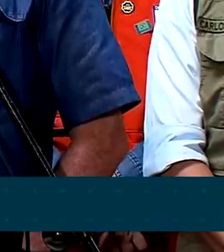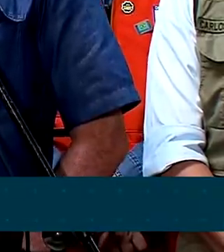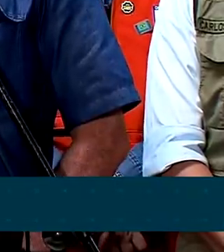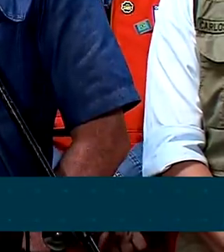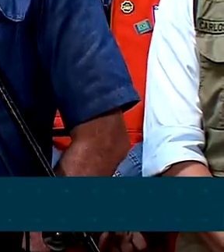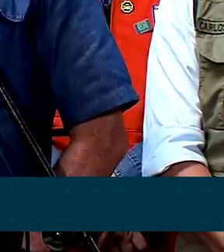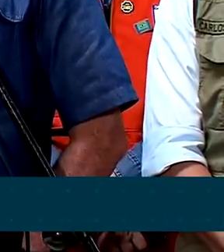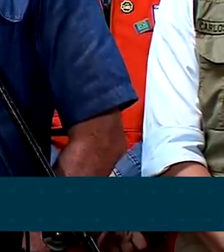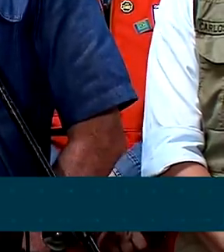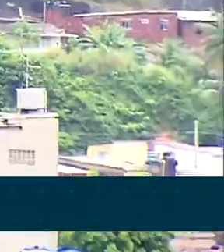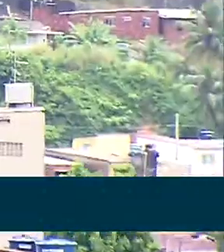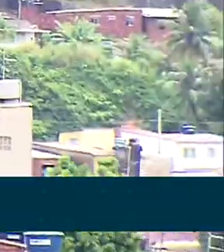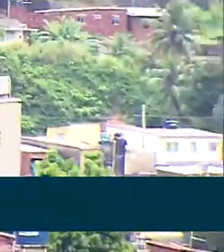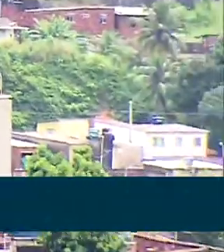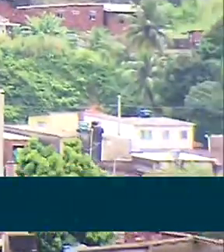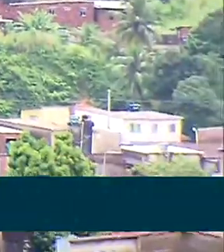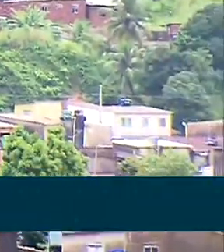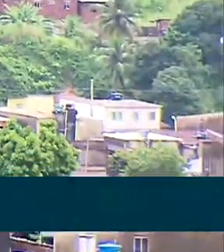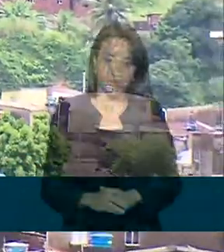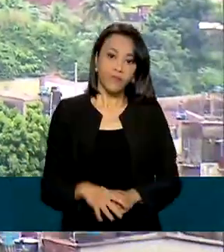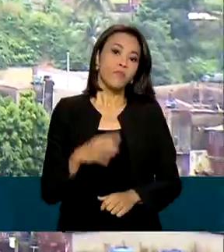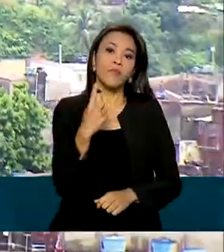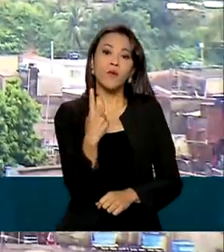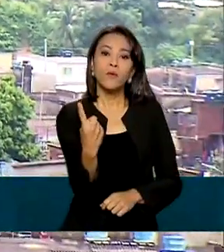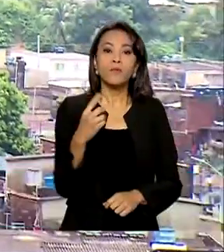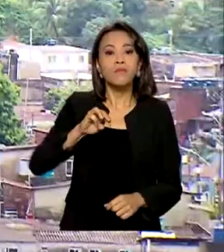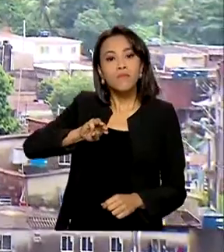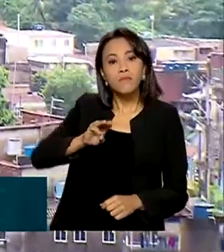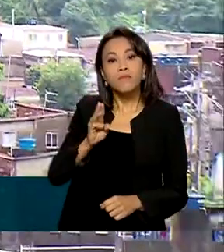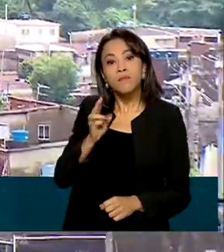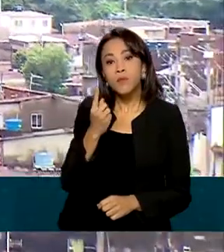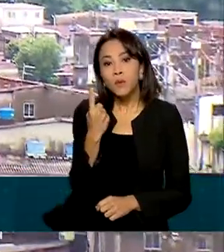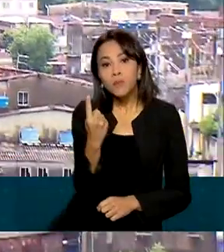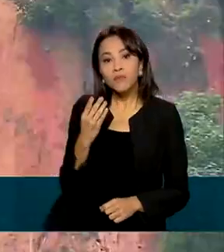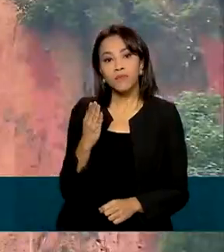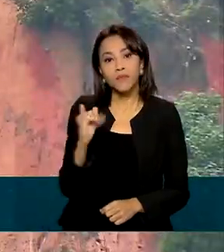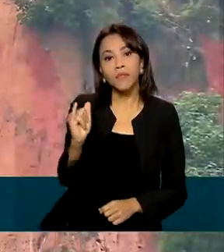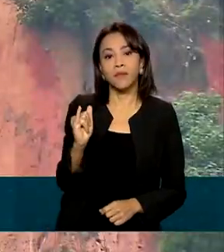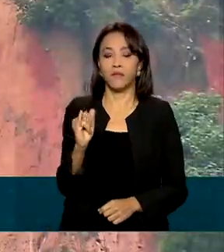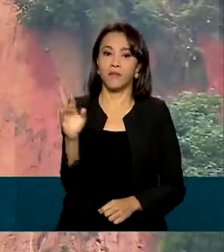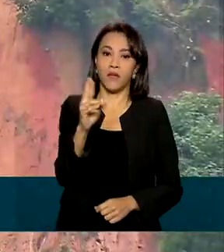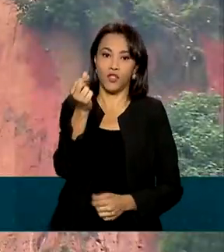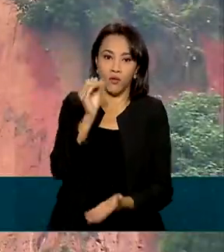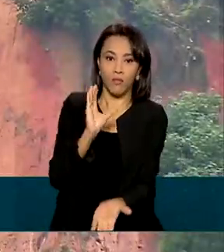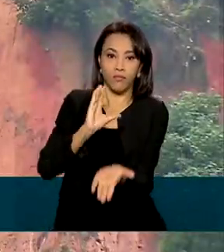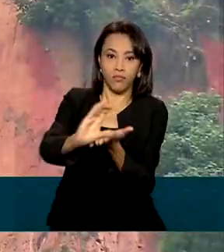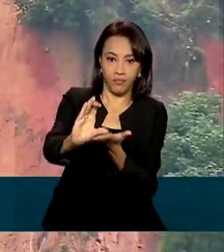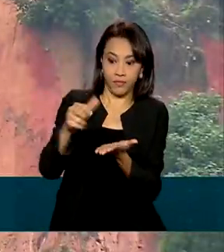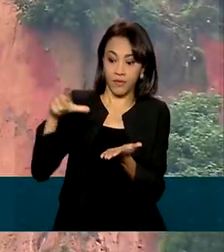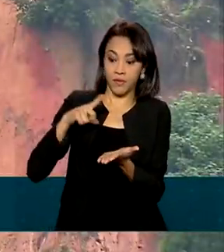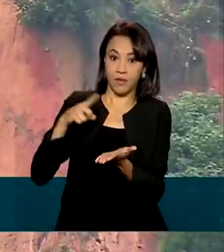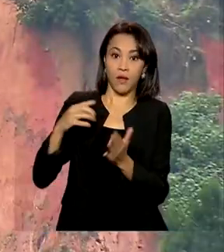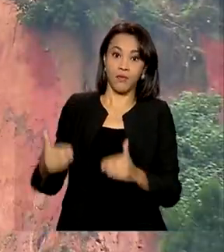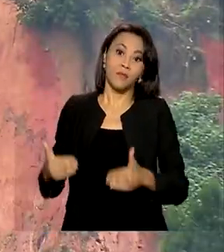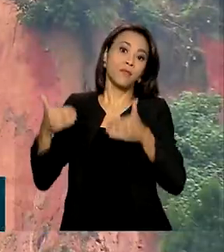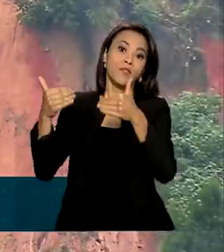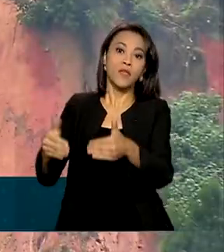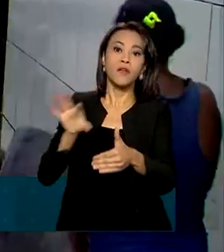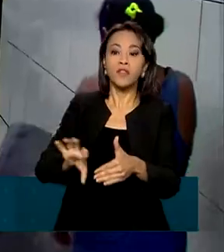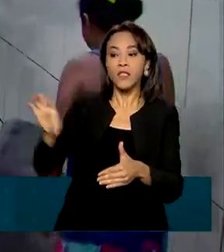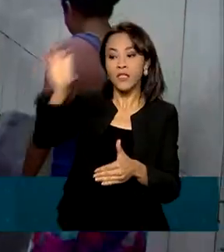também atender a população cerca de um bilhão de reais está disponível no Ministério do Desenvolvimento Regional